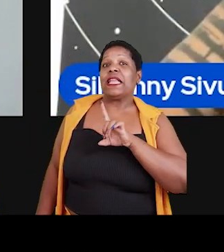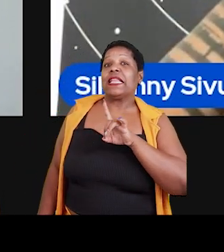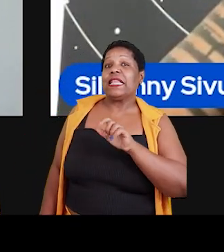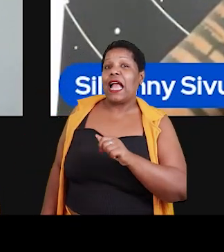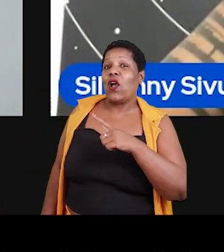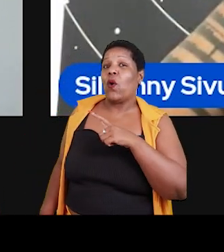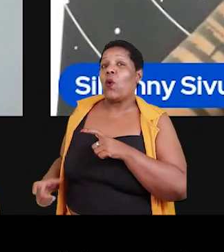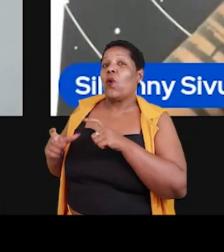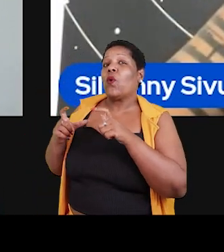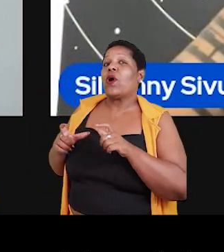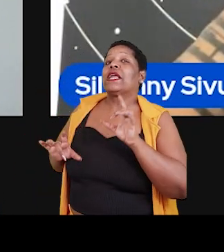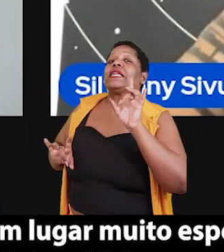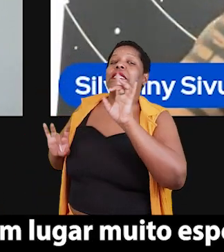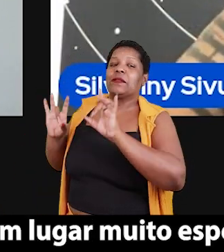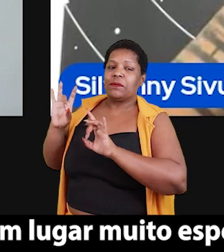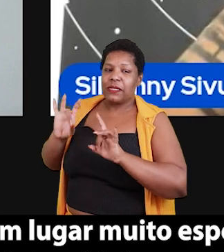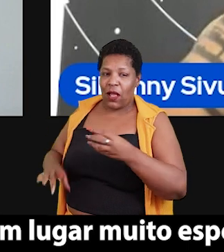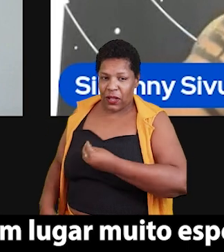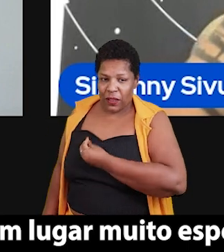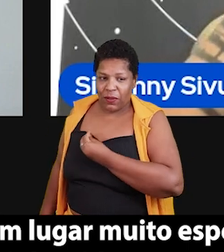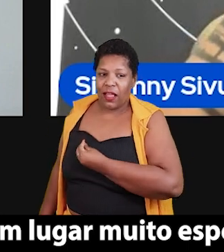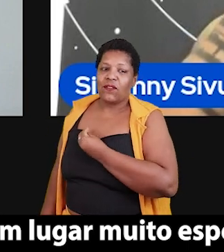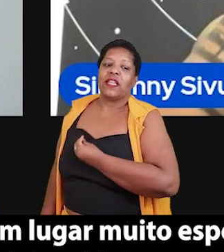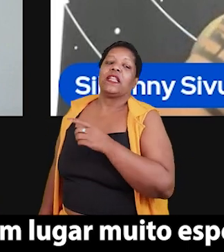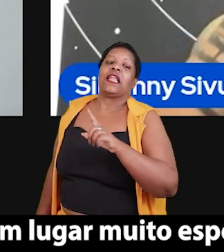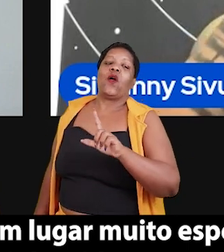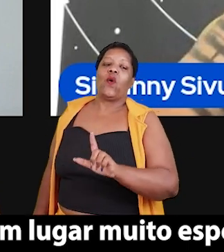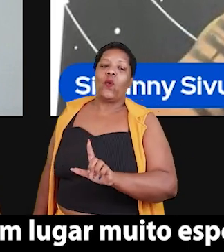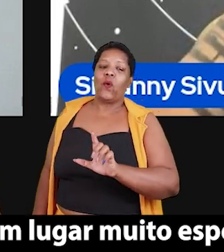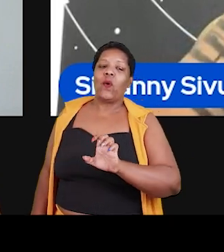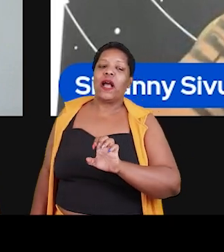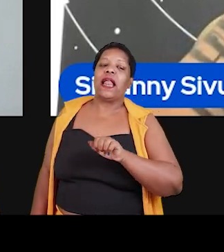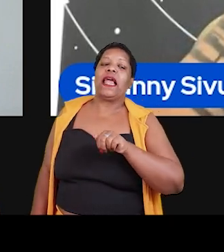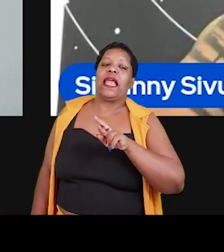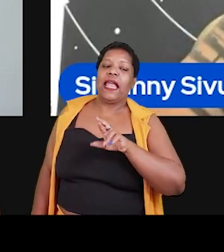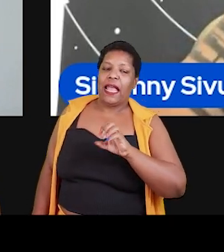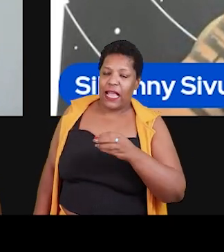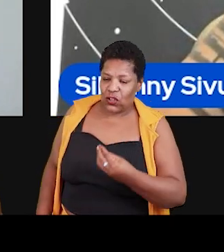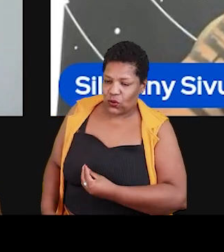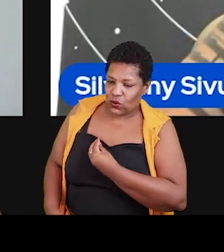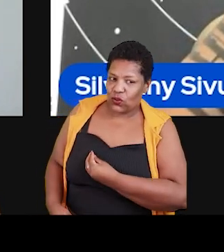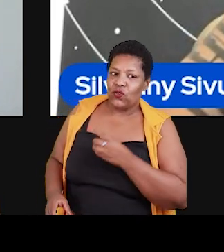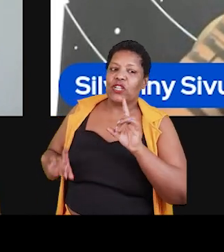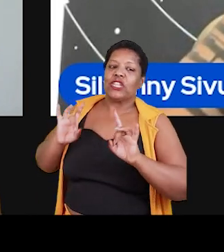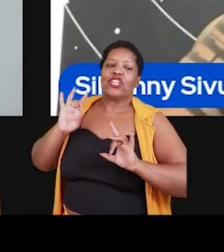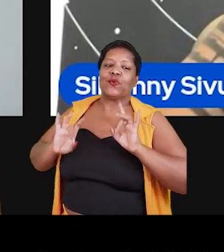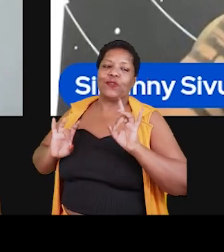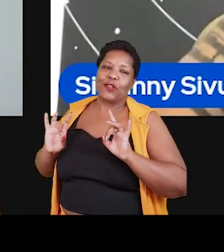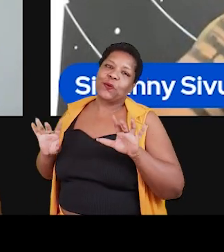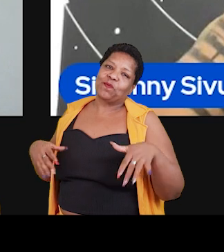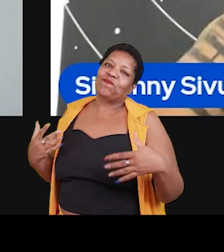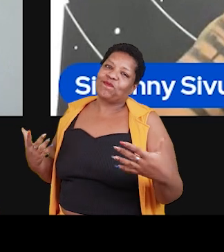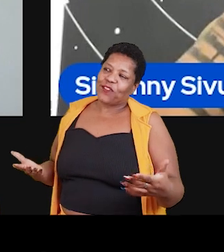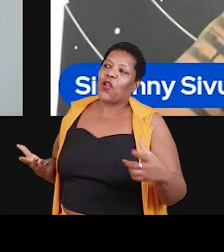um lugar muito especial na minha vida. O Leandro tem um lugar muito especial na minha vida. É, então, eu